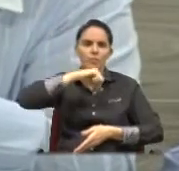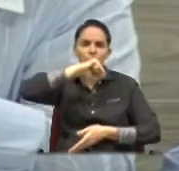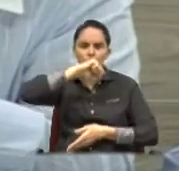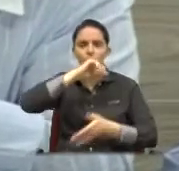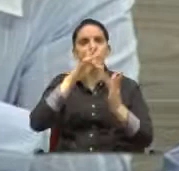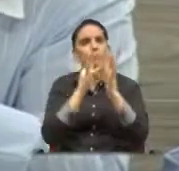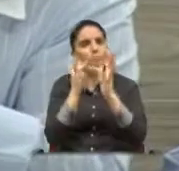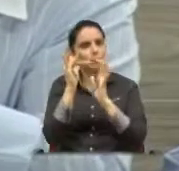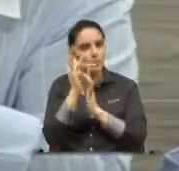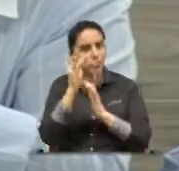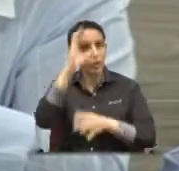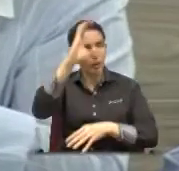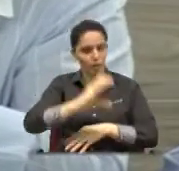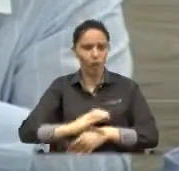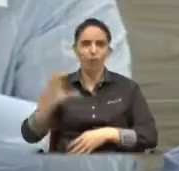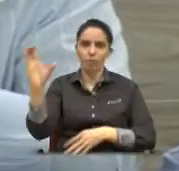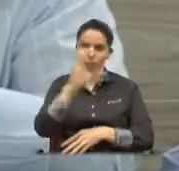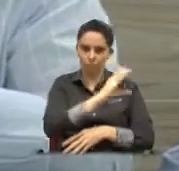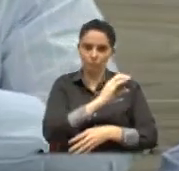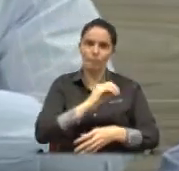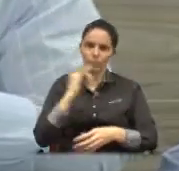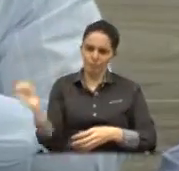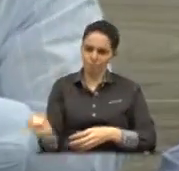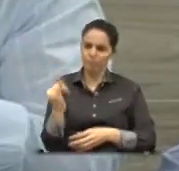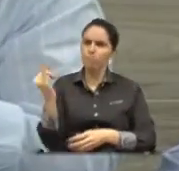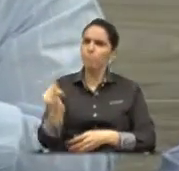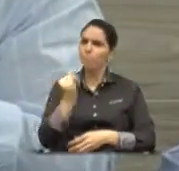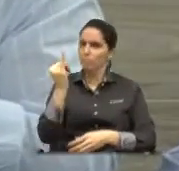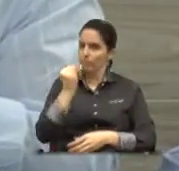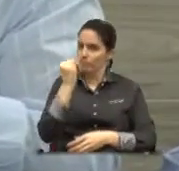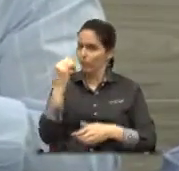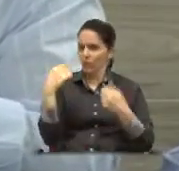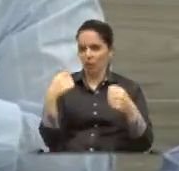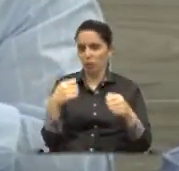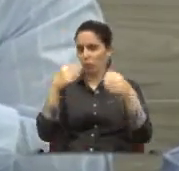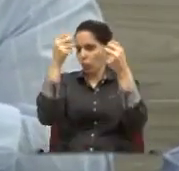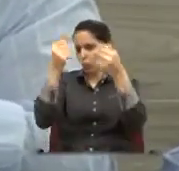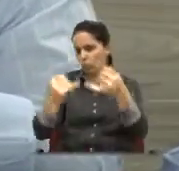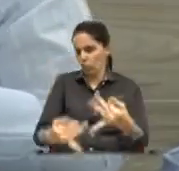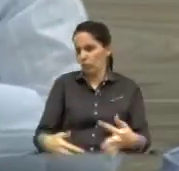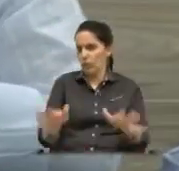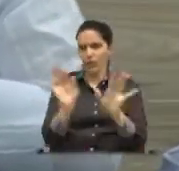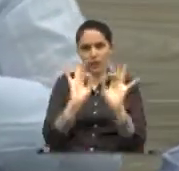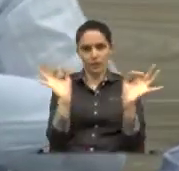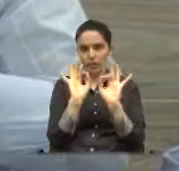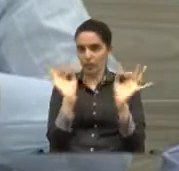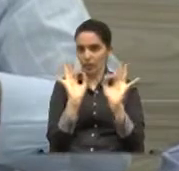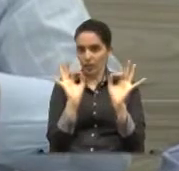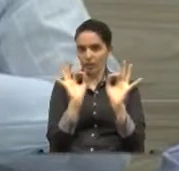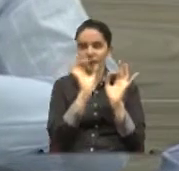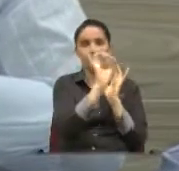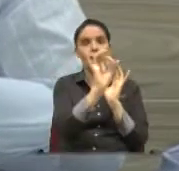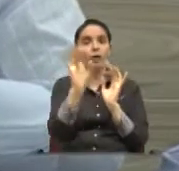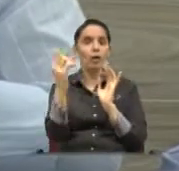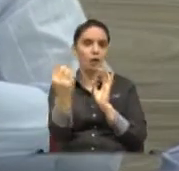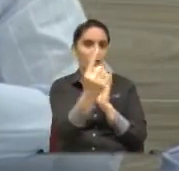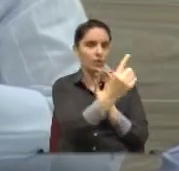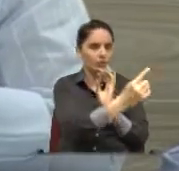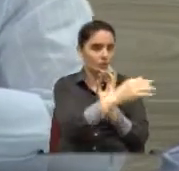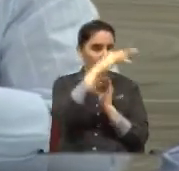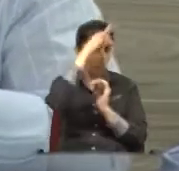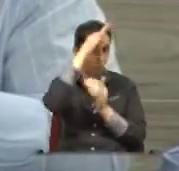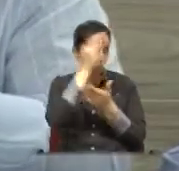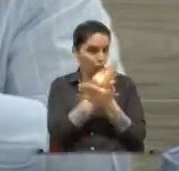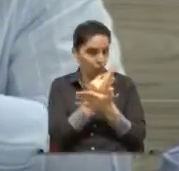de uma significância muito grande, né? Então, assim, não precisa a gente estar aqui explanando, cada um tem a sua fé, acredito que existe o